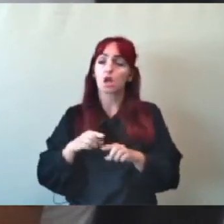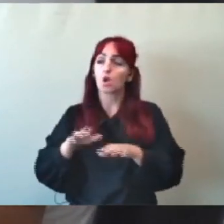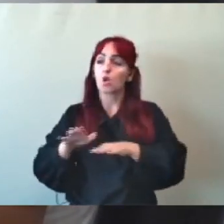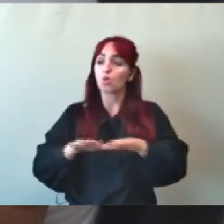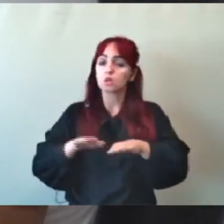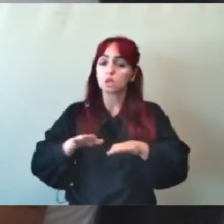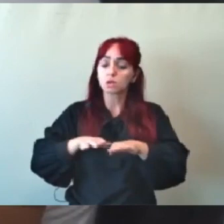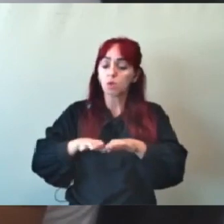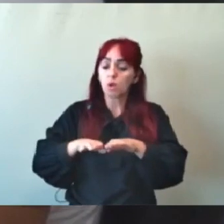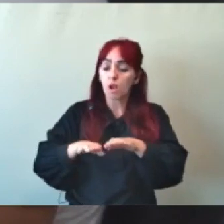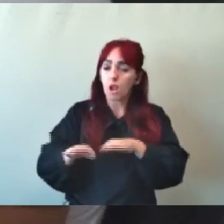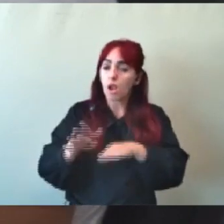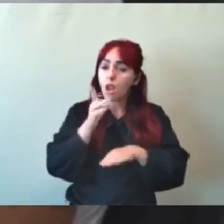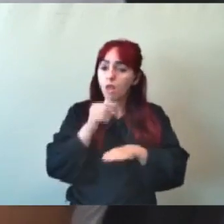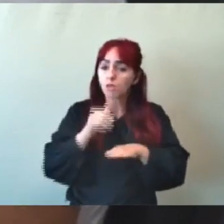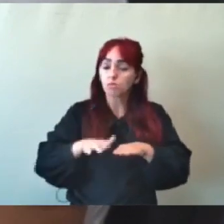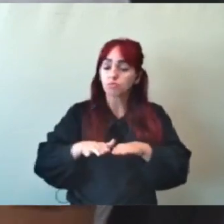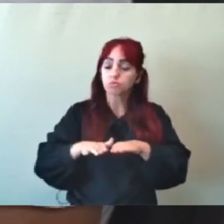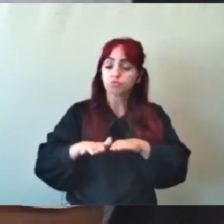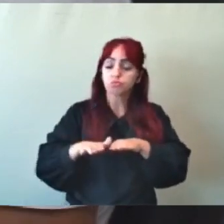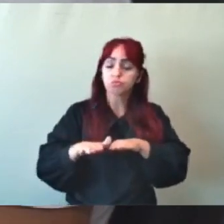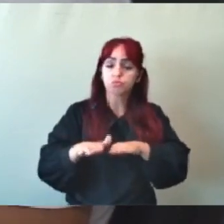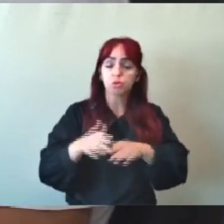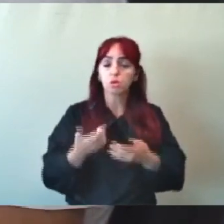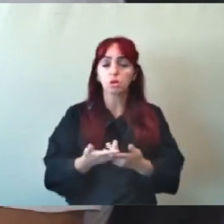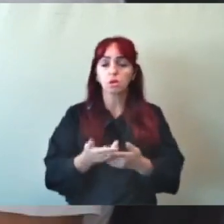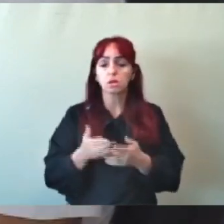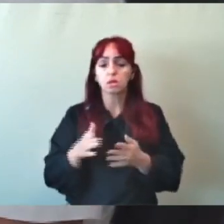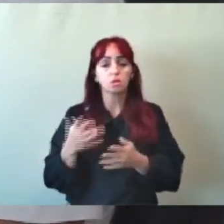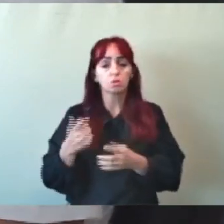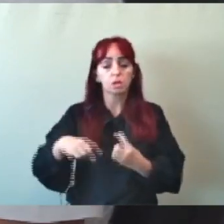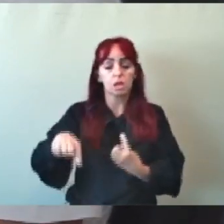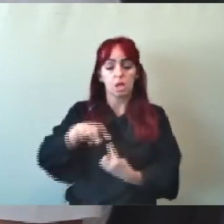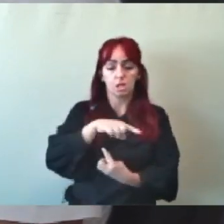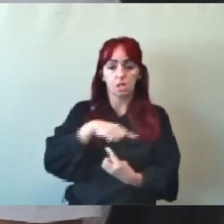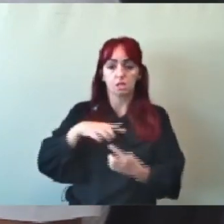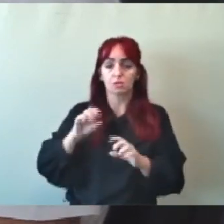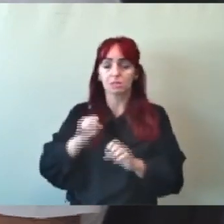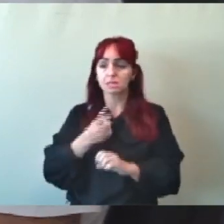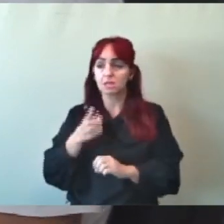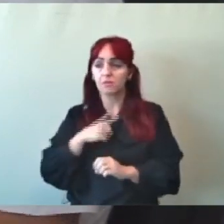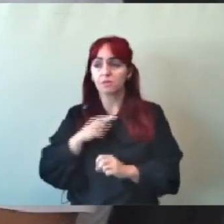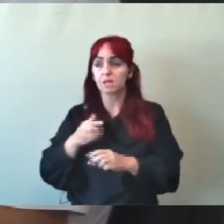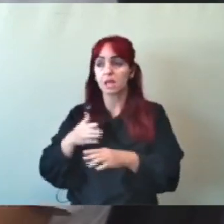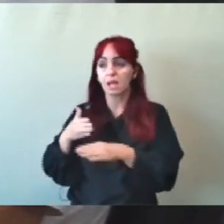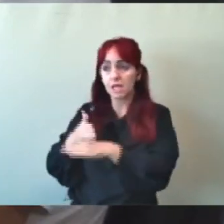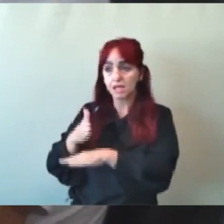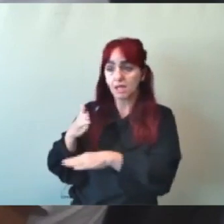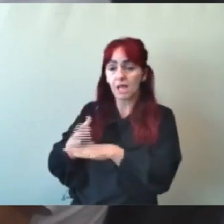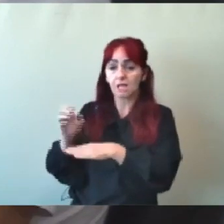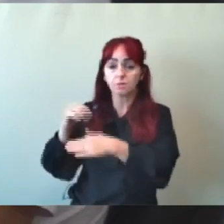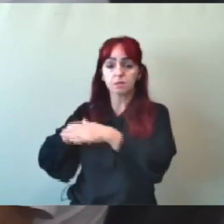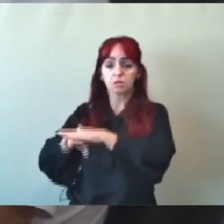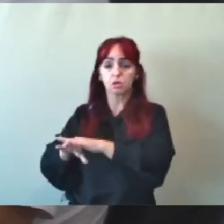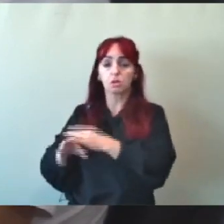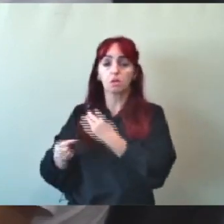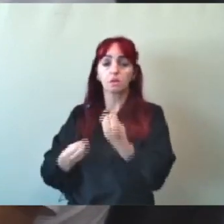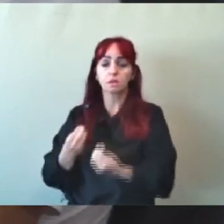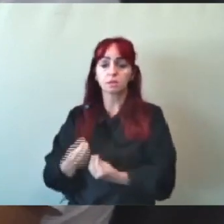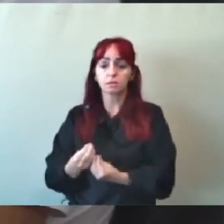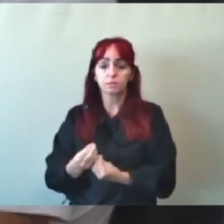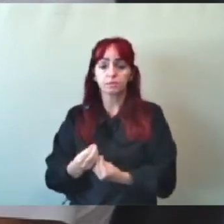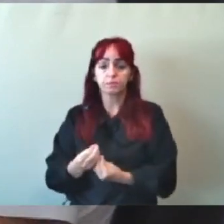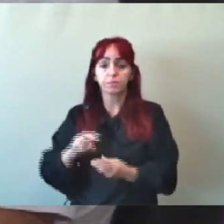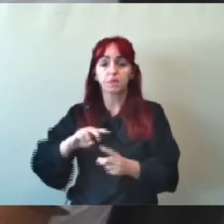retenção, você entendeu? Então, se fizer naquele passeio nosso lá, entradas para estacionamento, você vai dobrar a passagem,